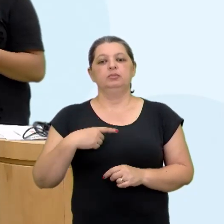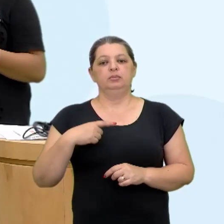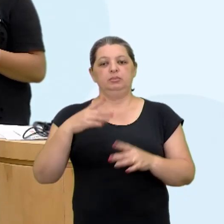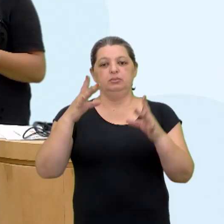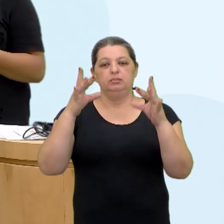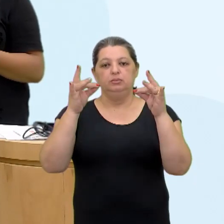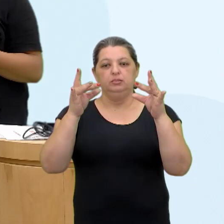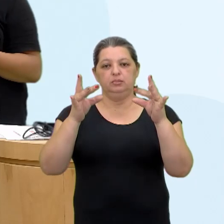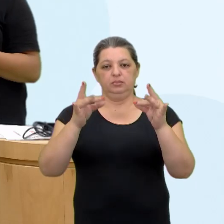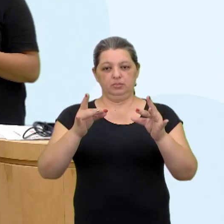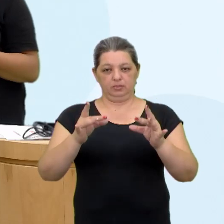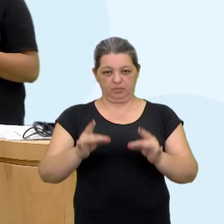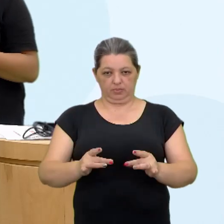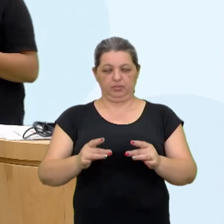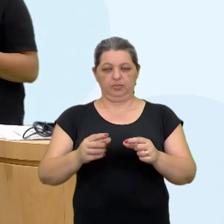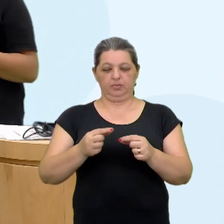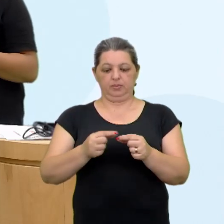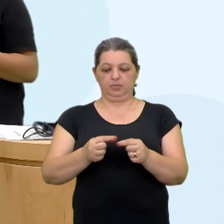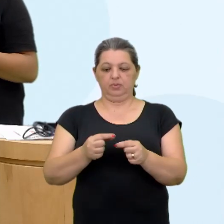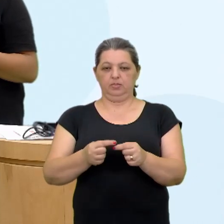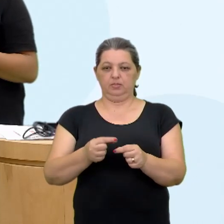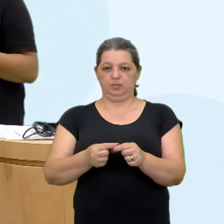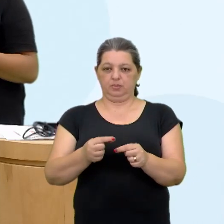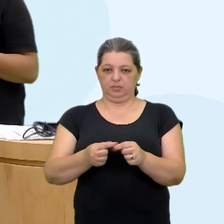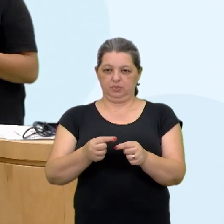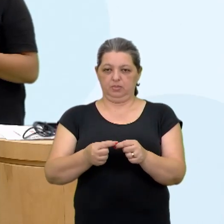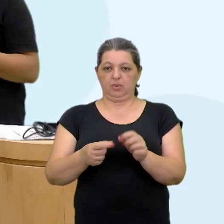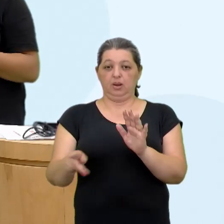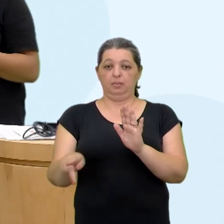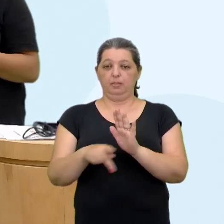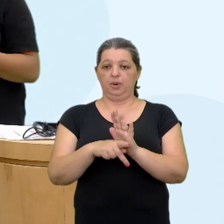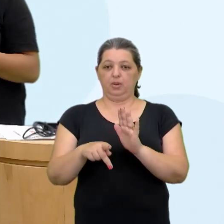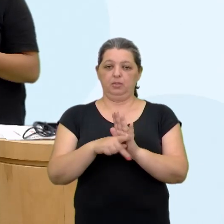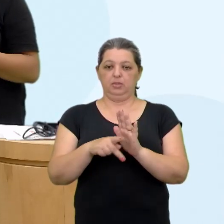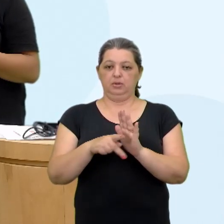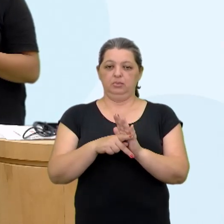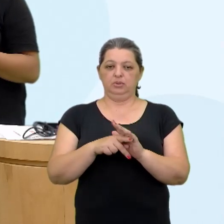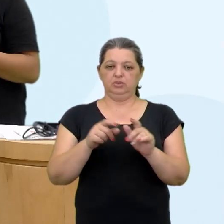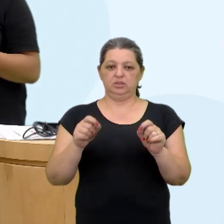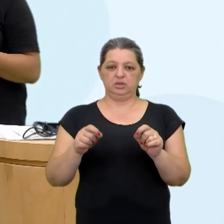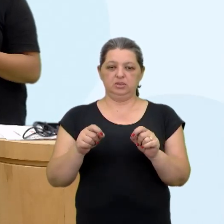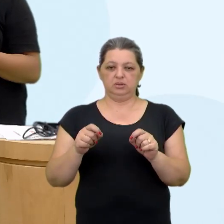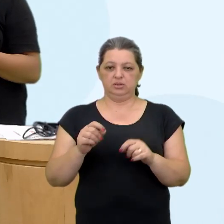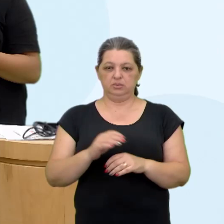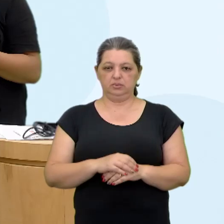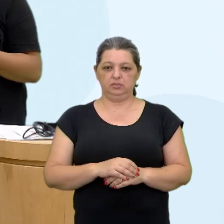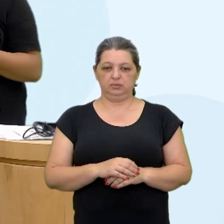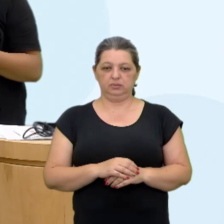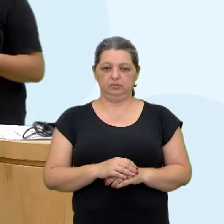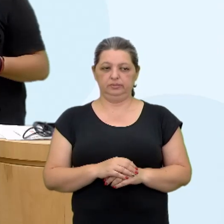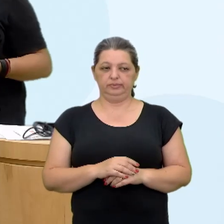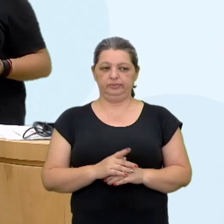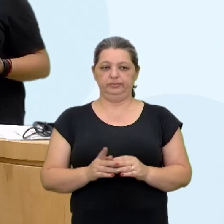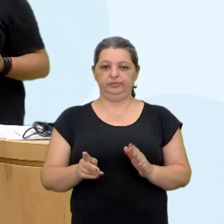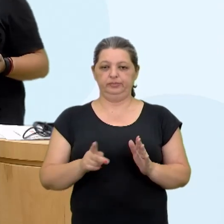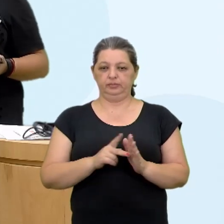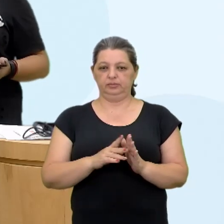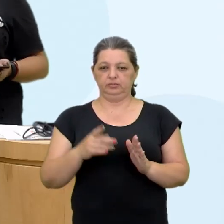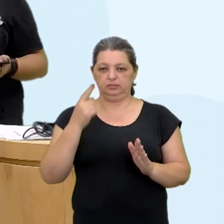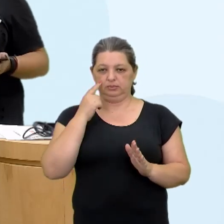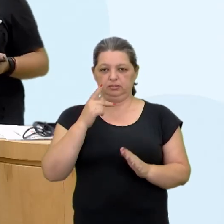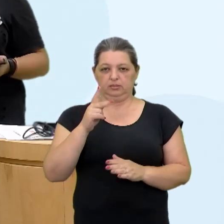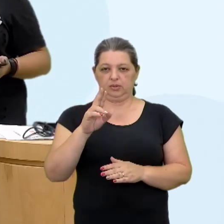coisa é que o Arduino ele tem o seu próprio processador, que é esse grandão aqui. Esse daqui é